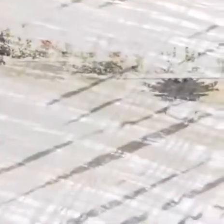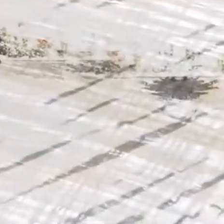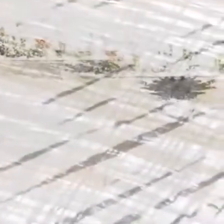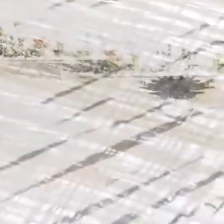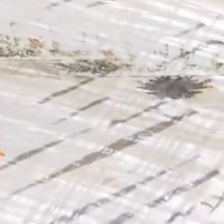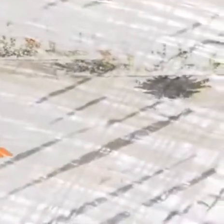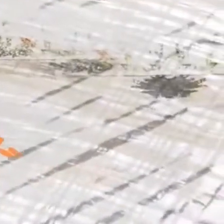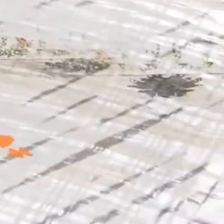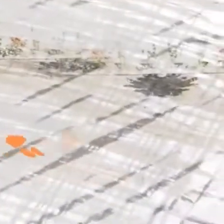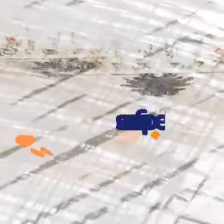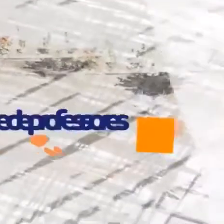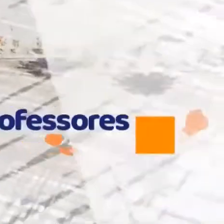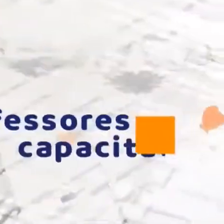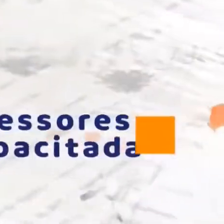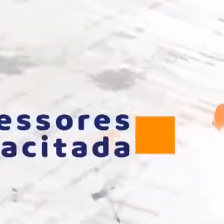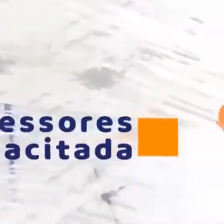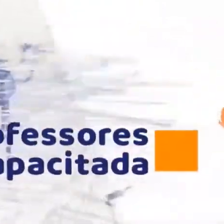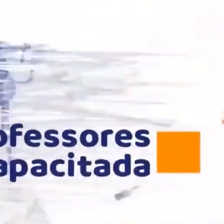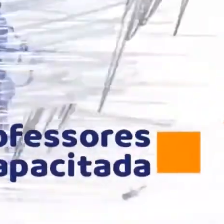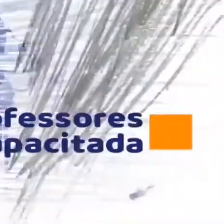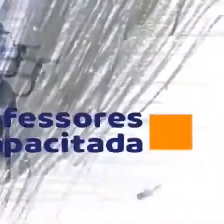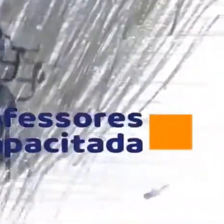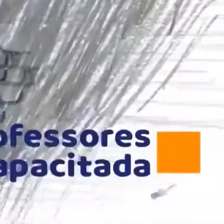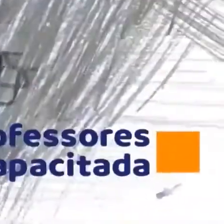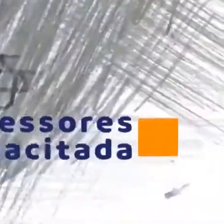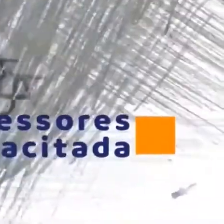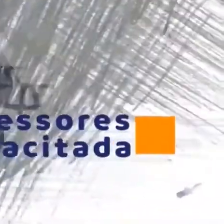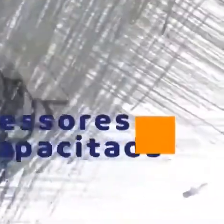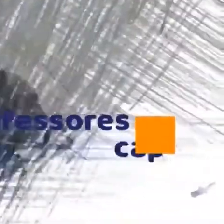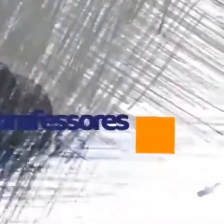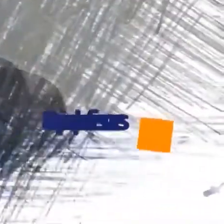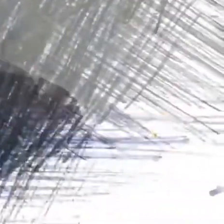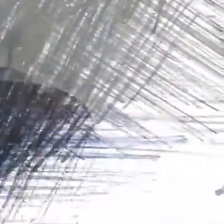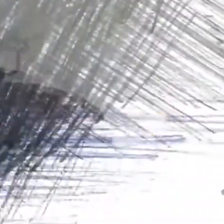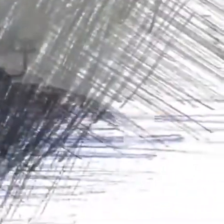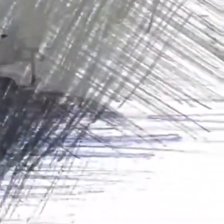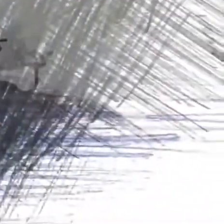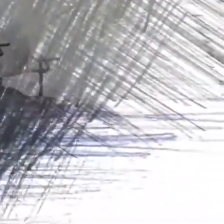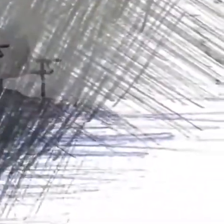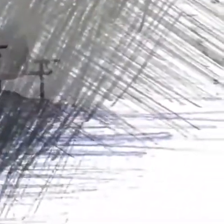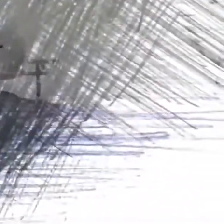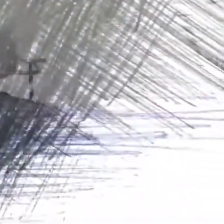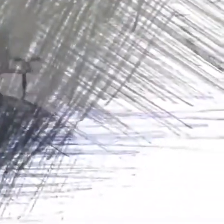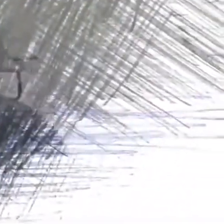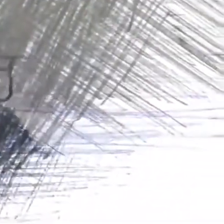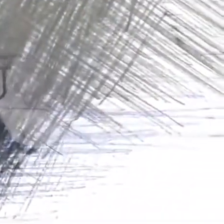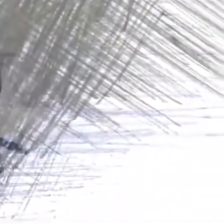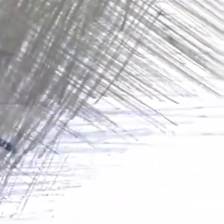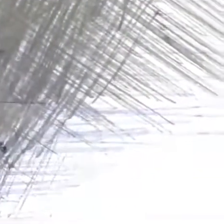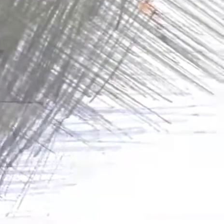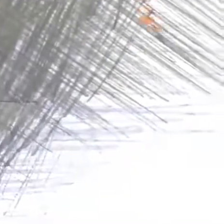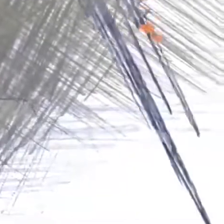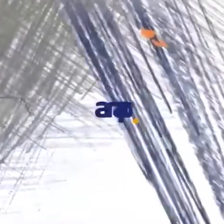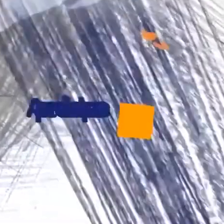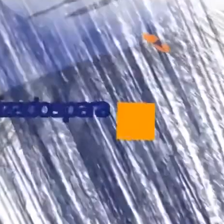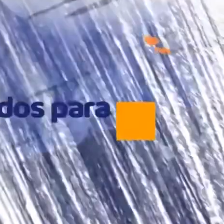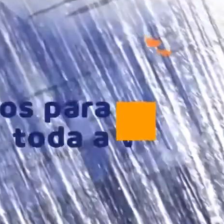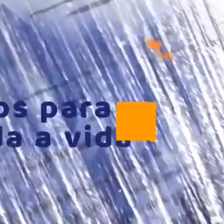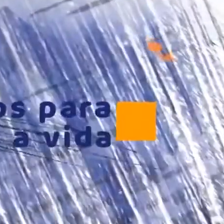aprendizagem, equipe de professores capacitada, além de uma excelente infraestrutura para proporcionar ao seu